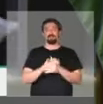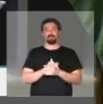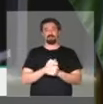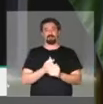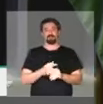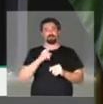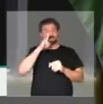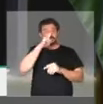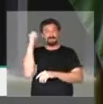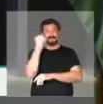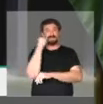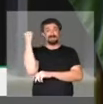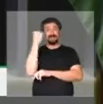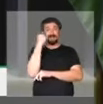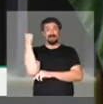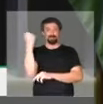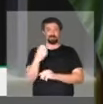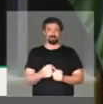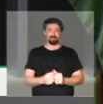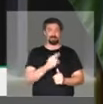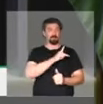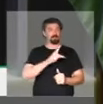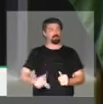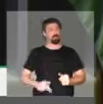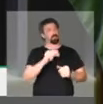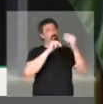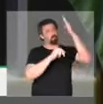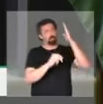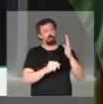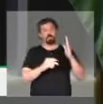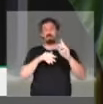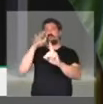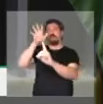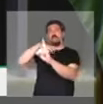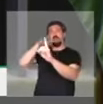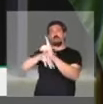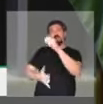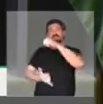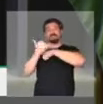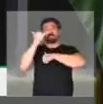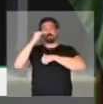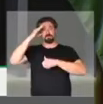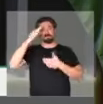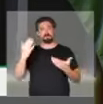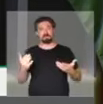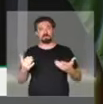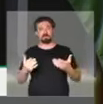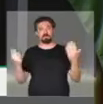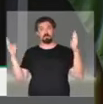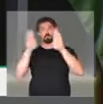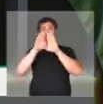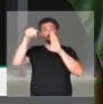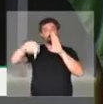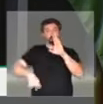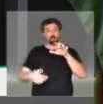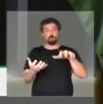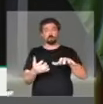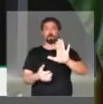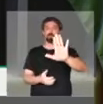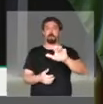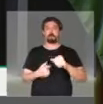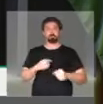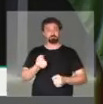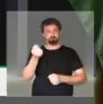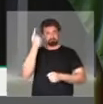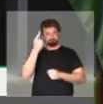tomar. É grave este caso. É o presidente da República enaltecendo um golpe que, inclusive, fechou o parlamento. Agora, muito